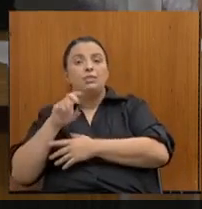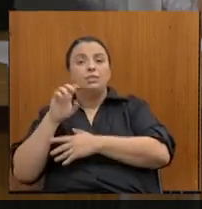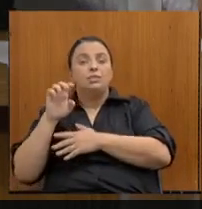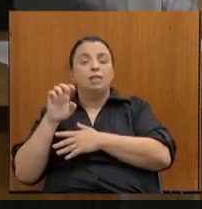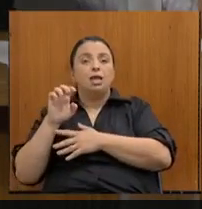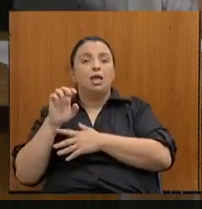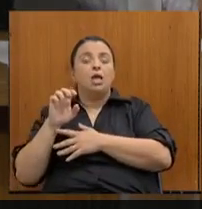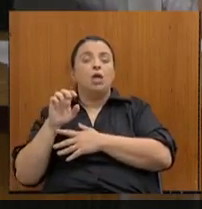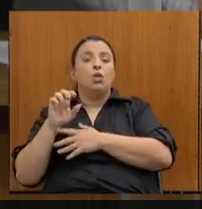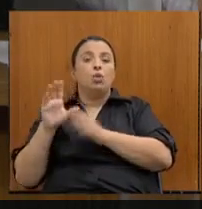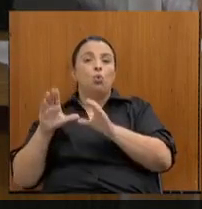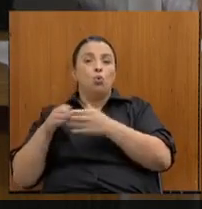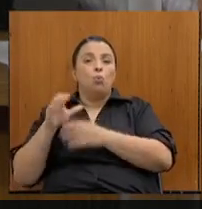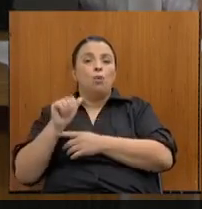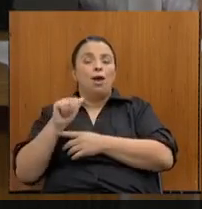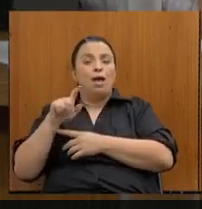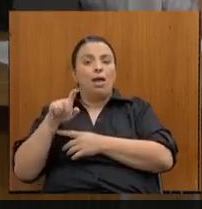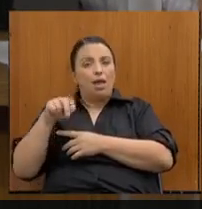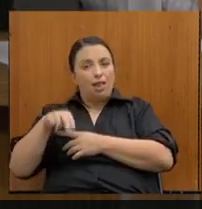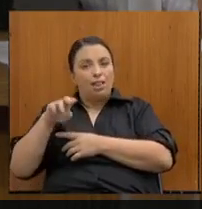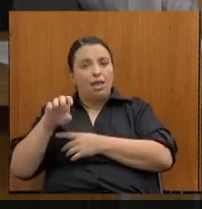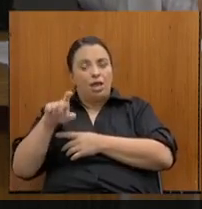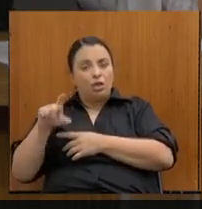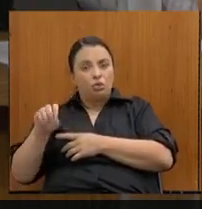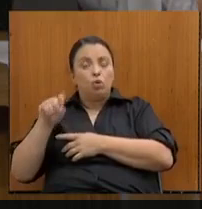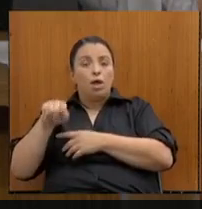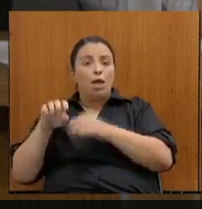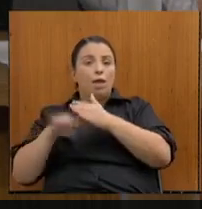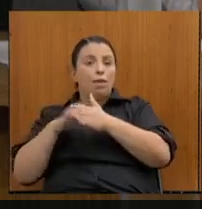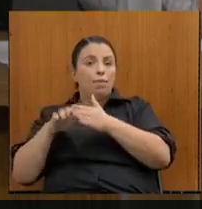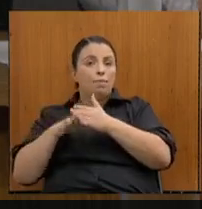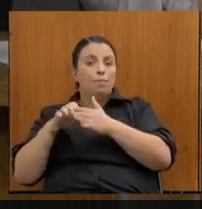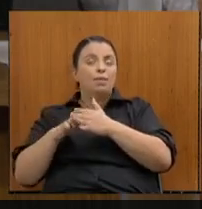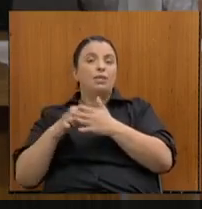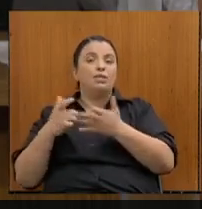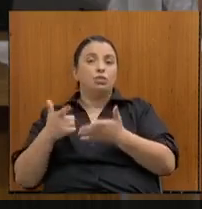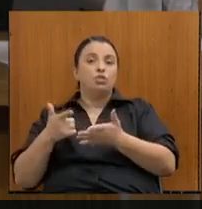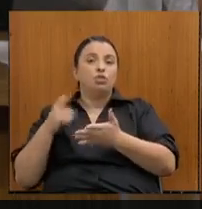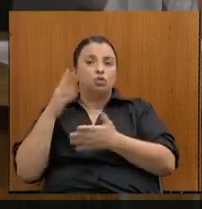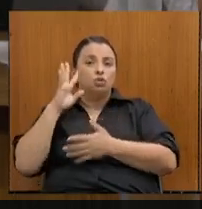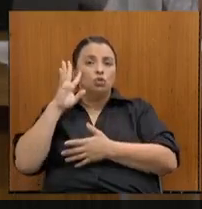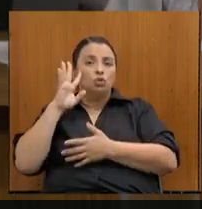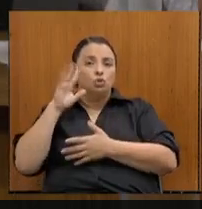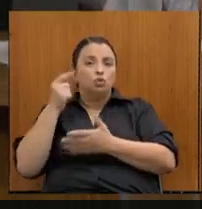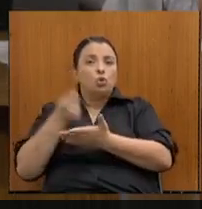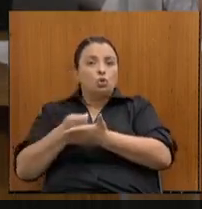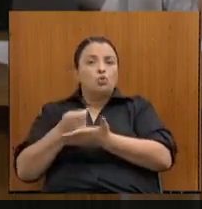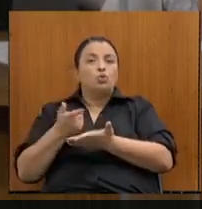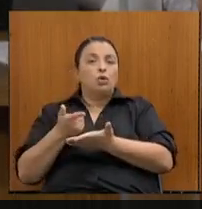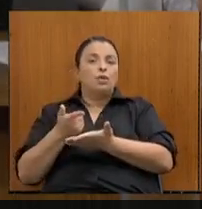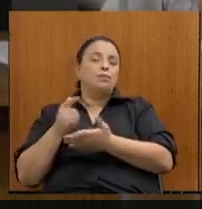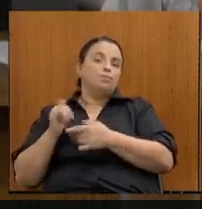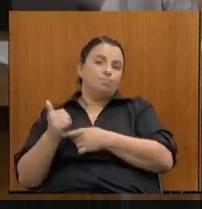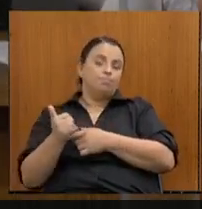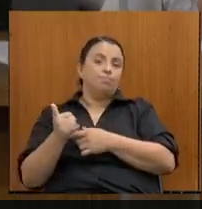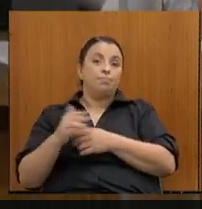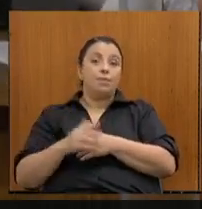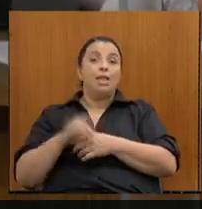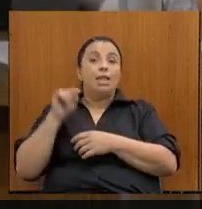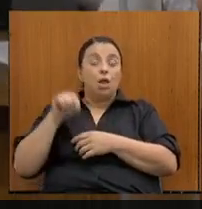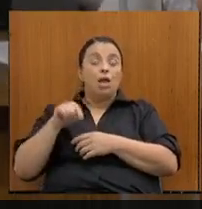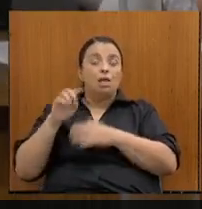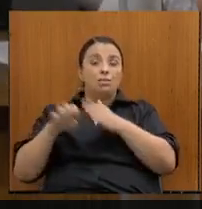empresa responsável por investir em soluções de eficiência energética né então na nexen e